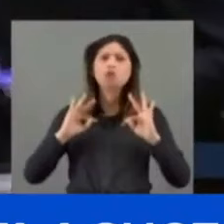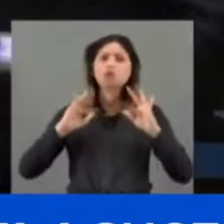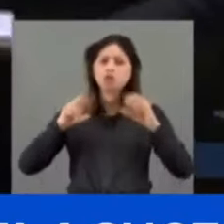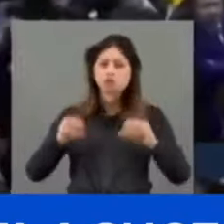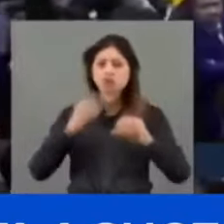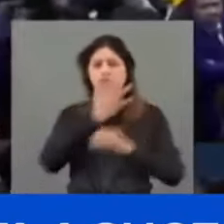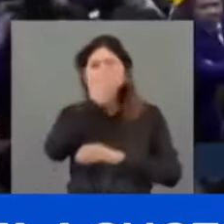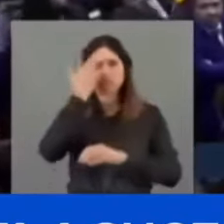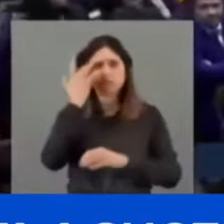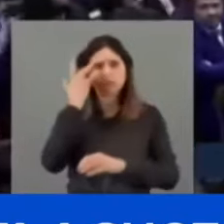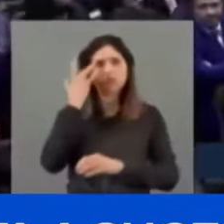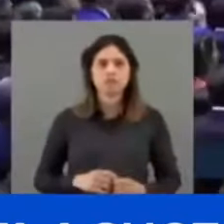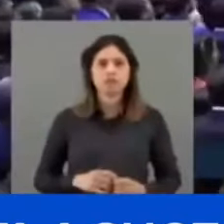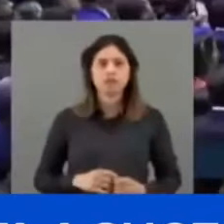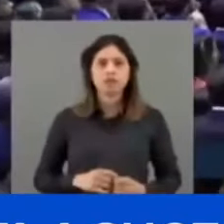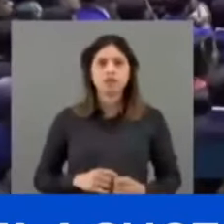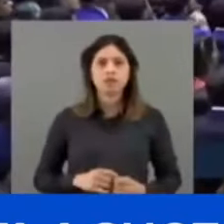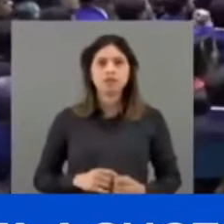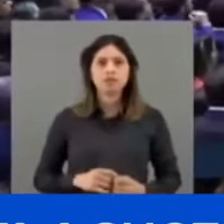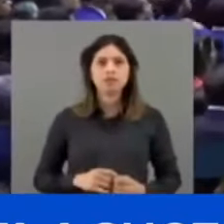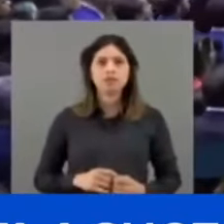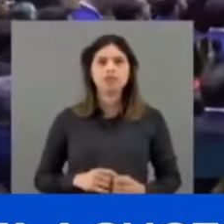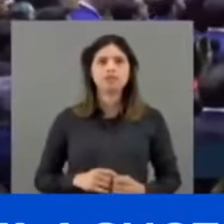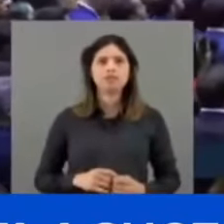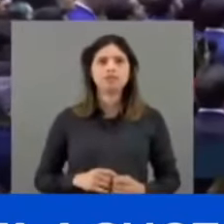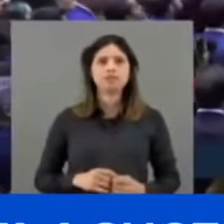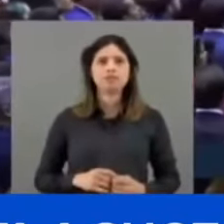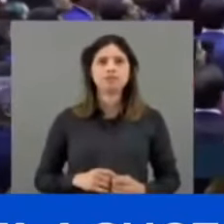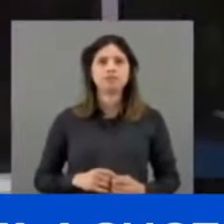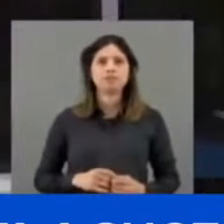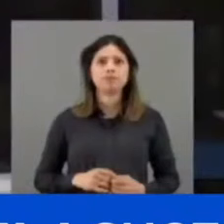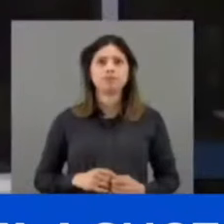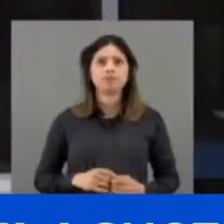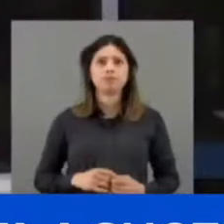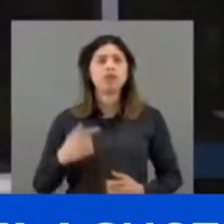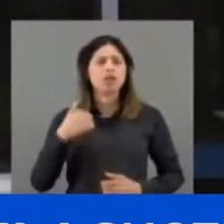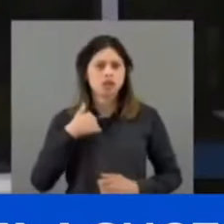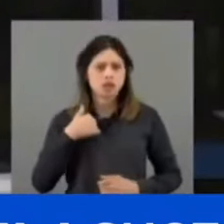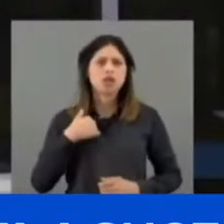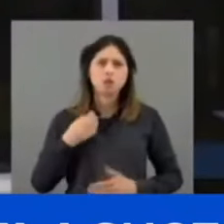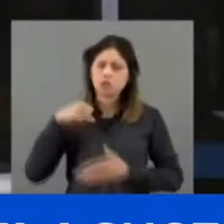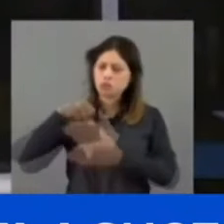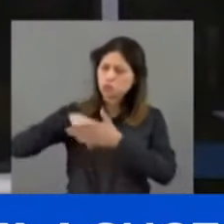Pereira. E vai ter uma coisa interessante também esse ano. O Lira,